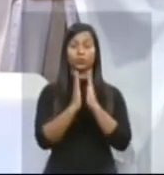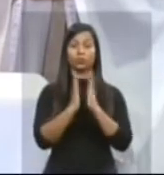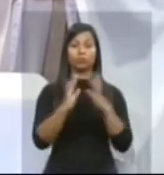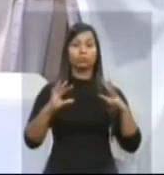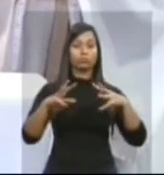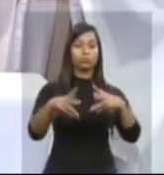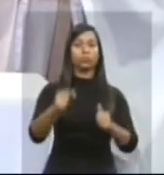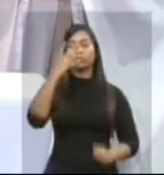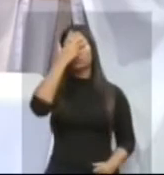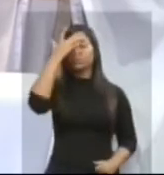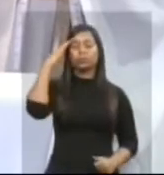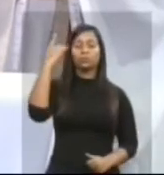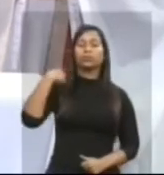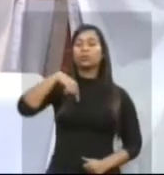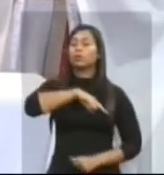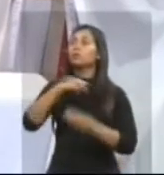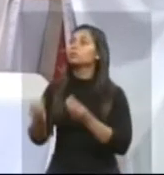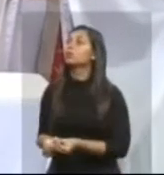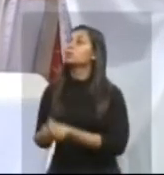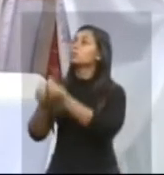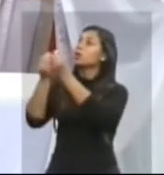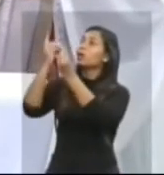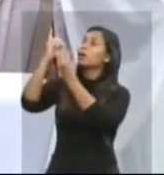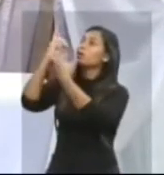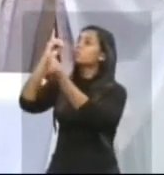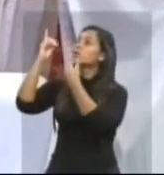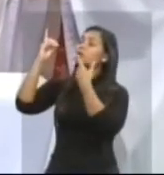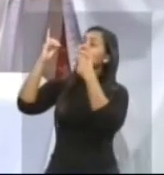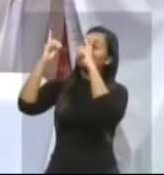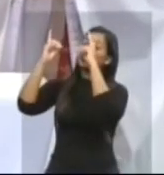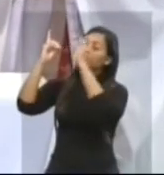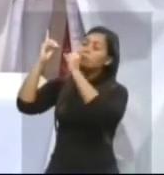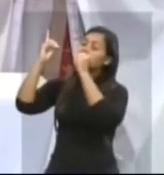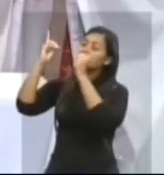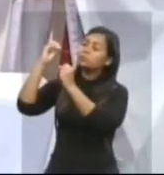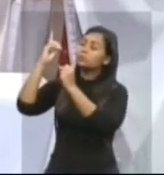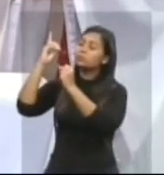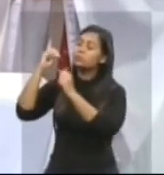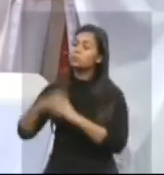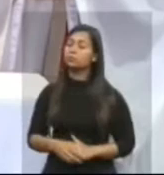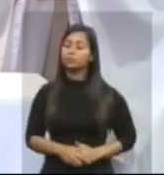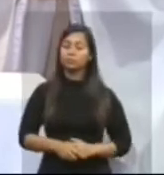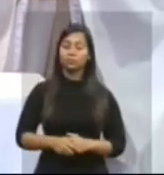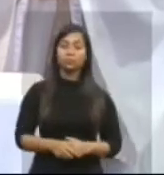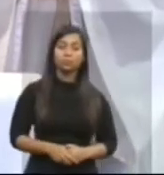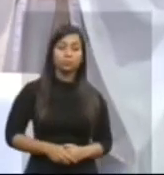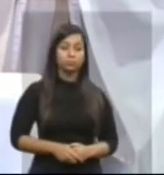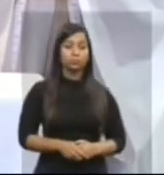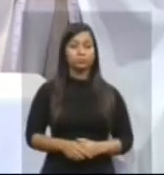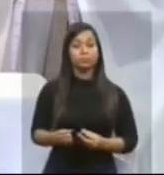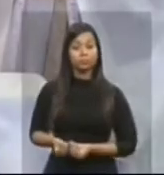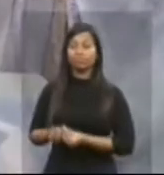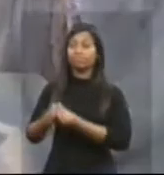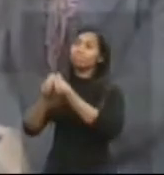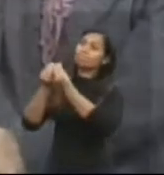Orai, irmãs e irmãos, para que o nosso sacrifício seja aceito por Deus Pai